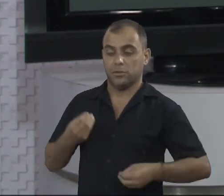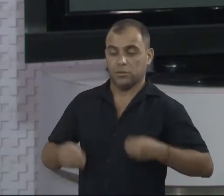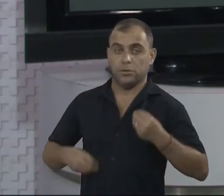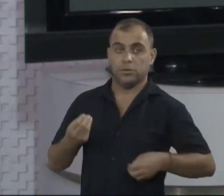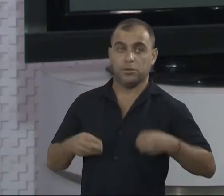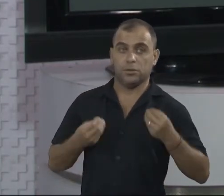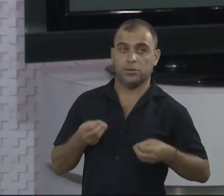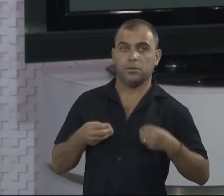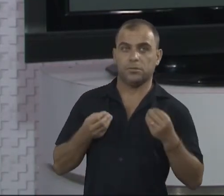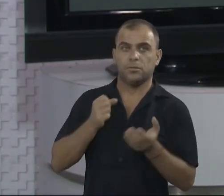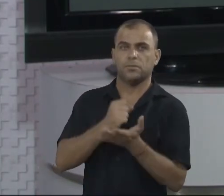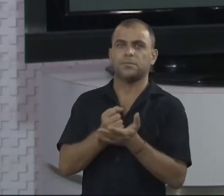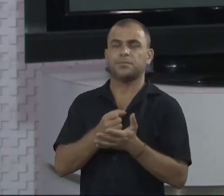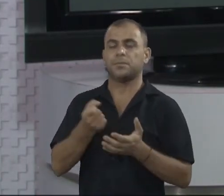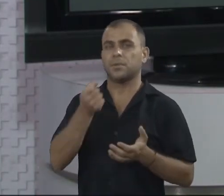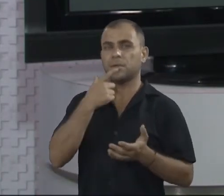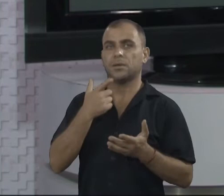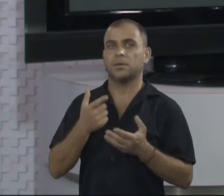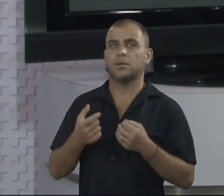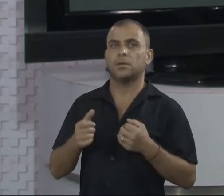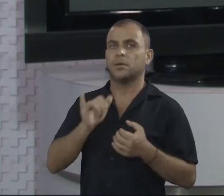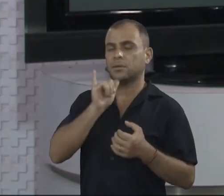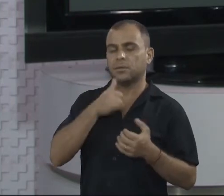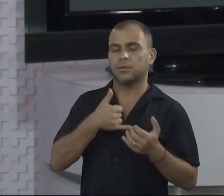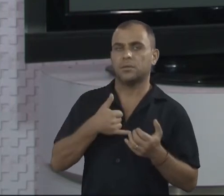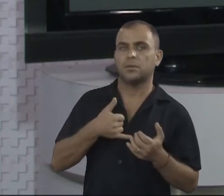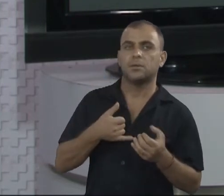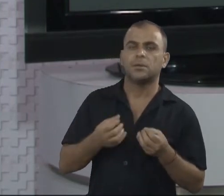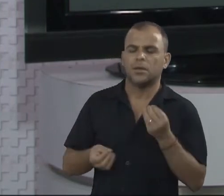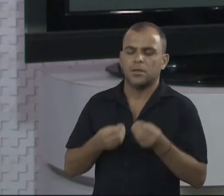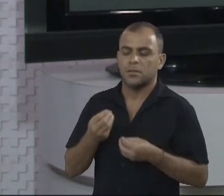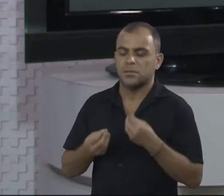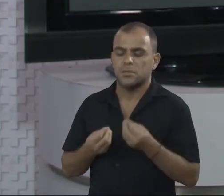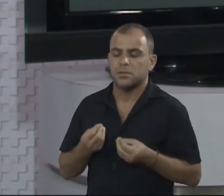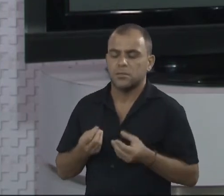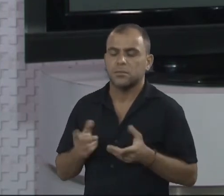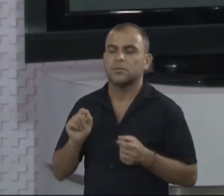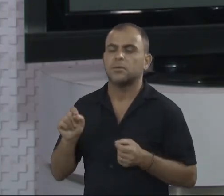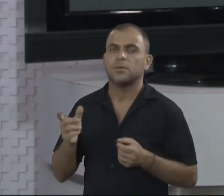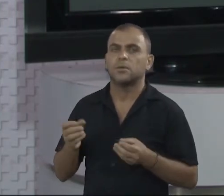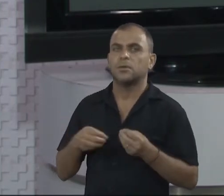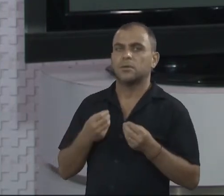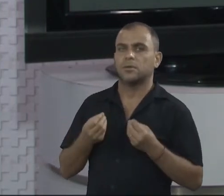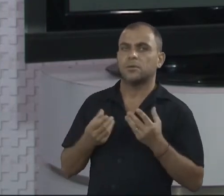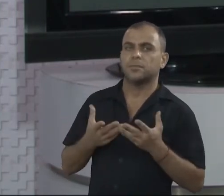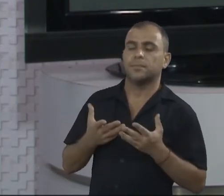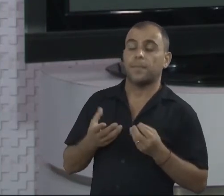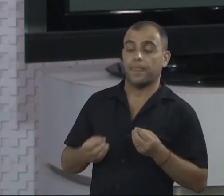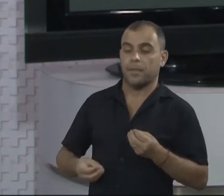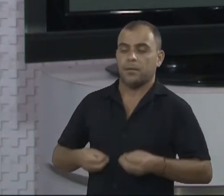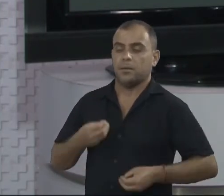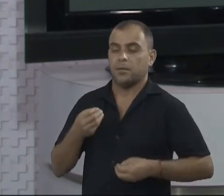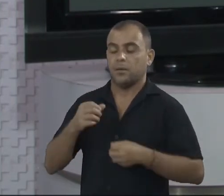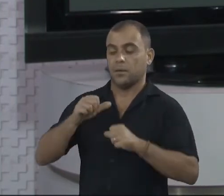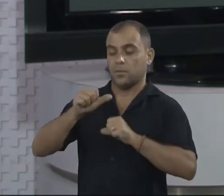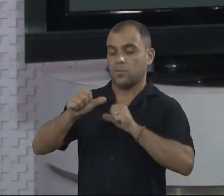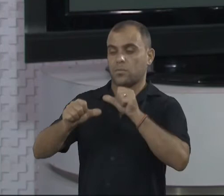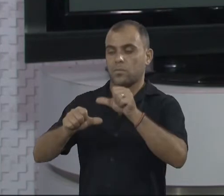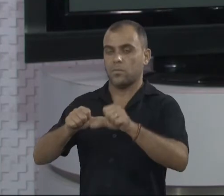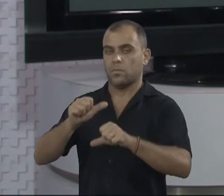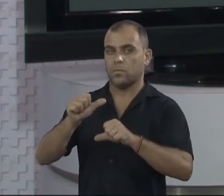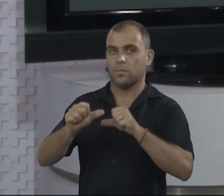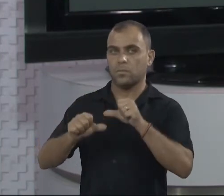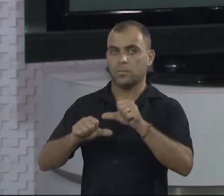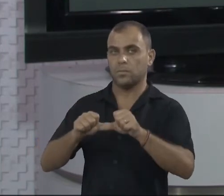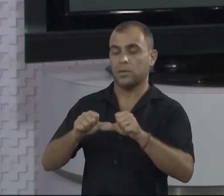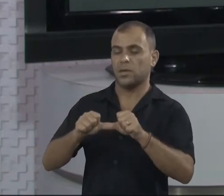são os estímulos que causam, né? A gente tem as depressoras e as estimulantes. Bom, estimulante, como o nome já diz, é o contrário da depressora,